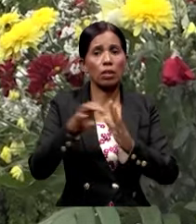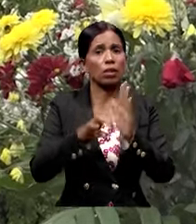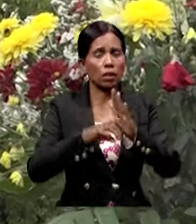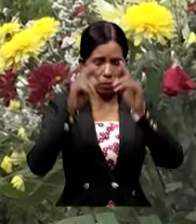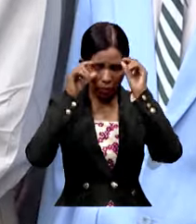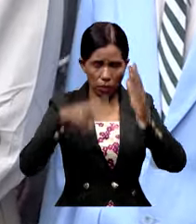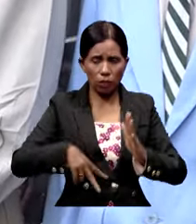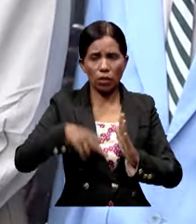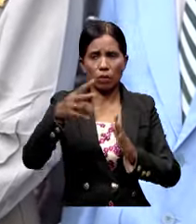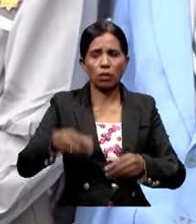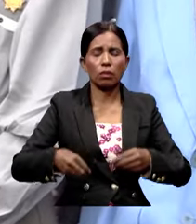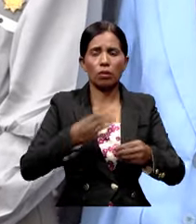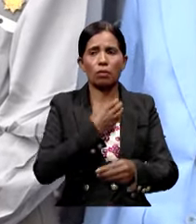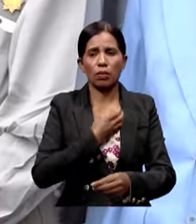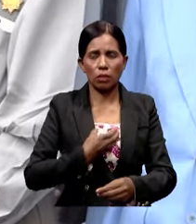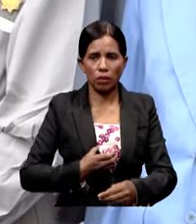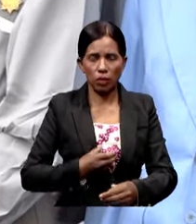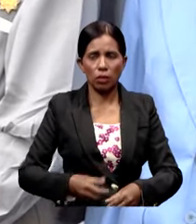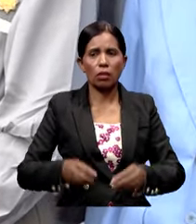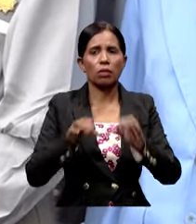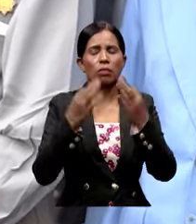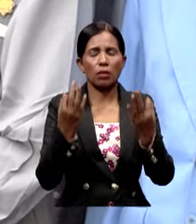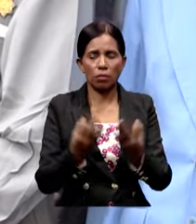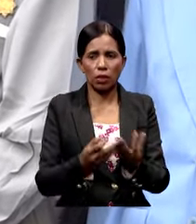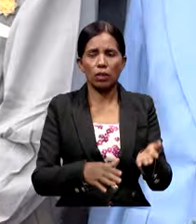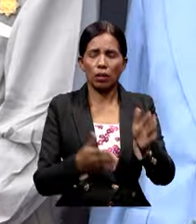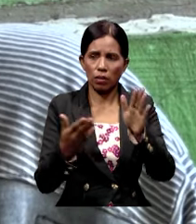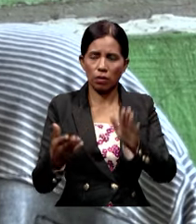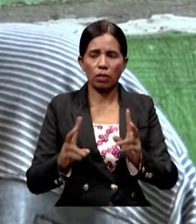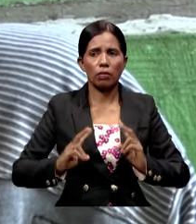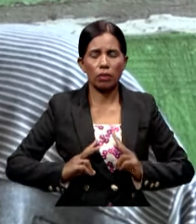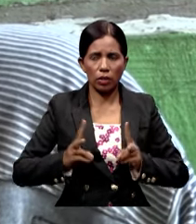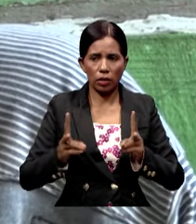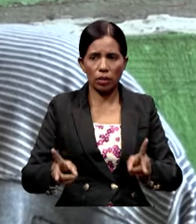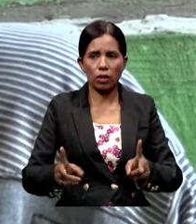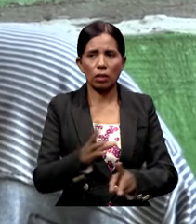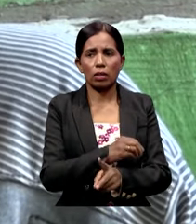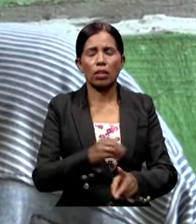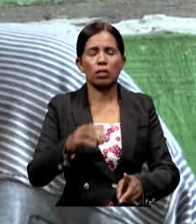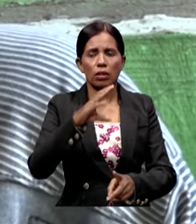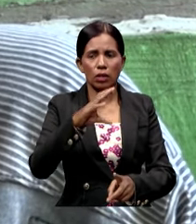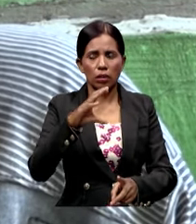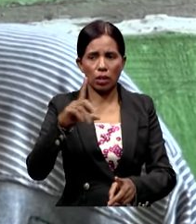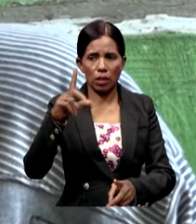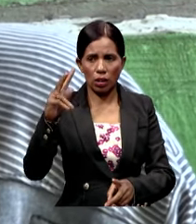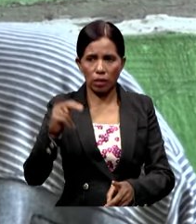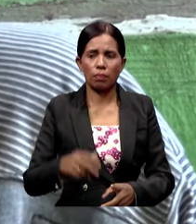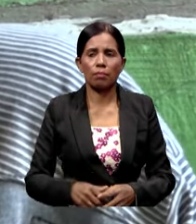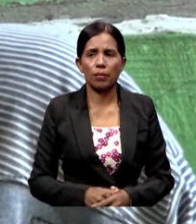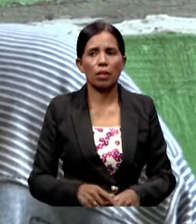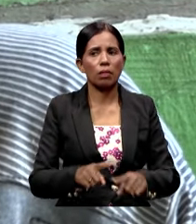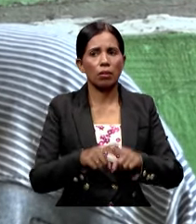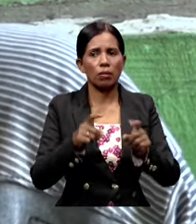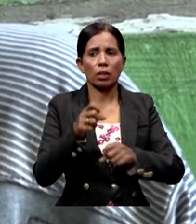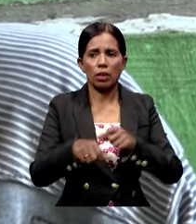liusi atribuição medalha no pensão ba família martir veterano no combatente libertação nasional. Mai be